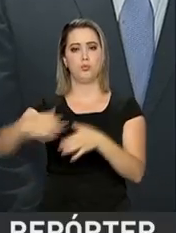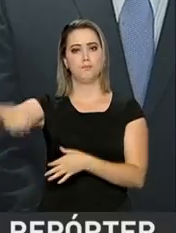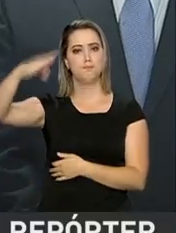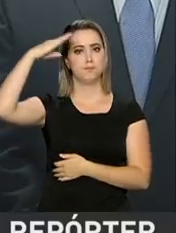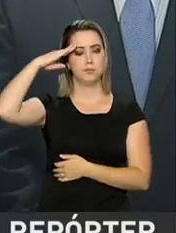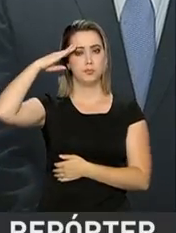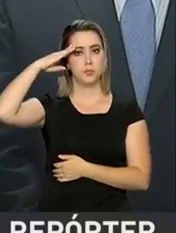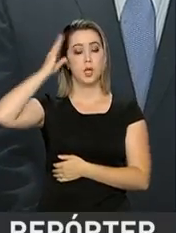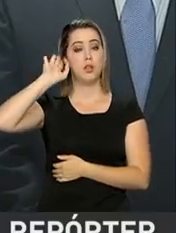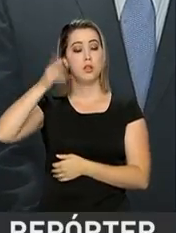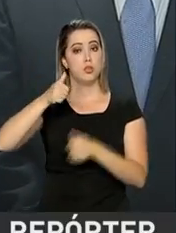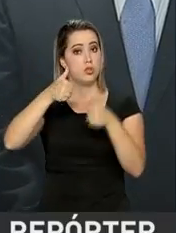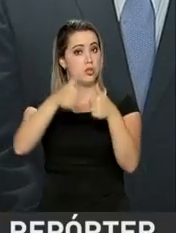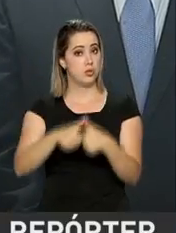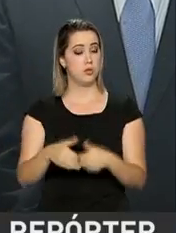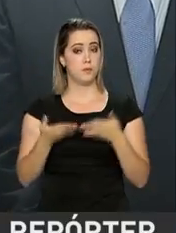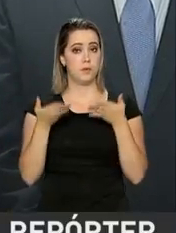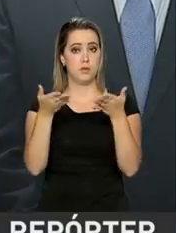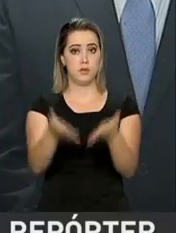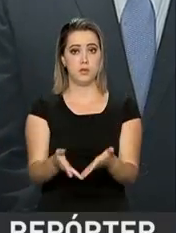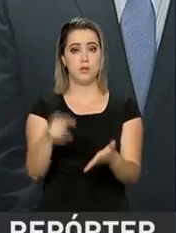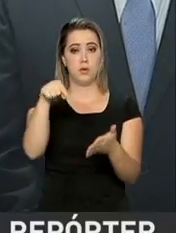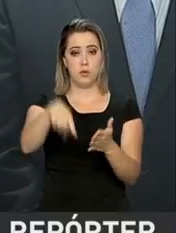já se encontram